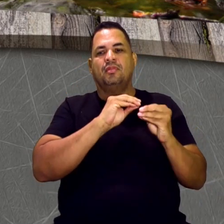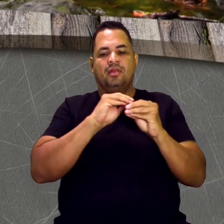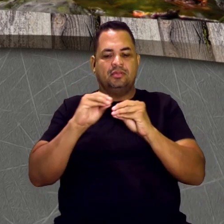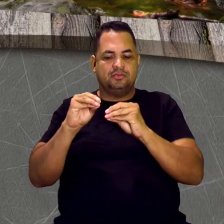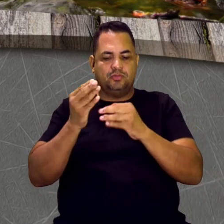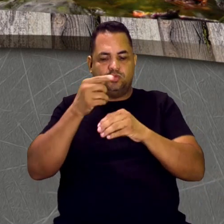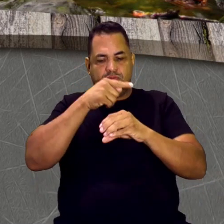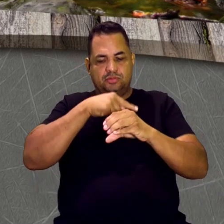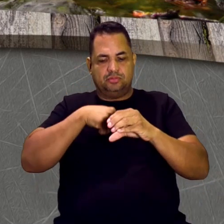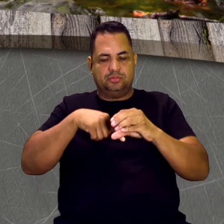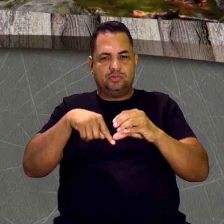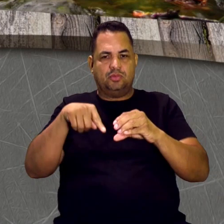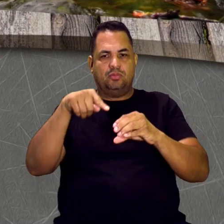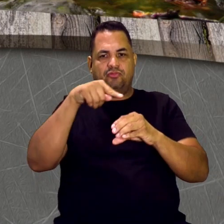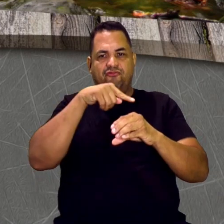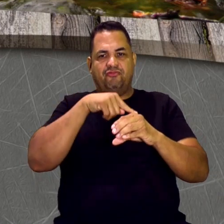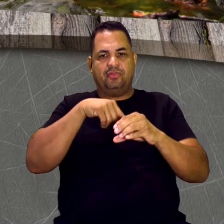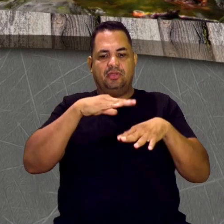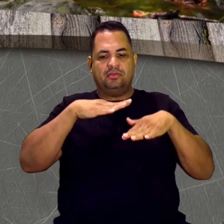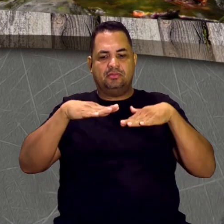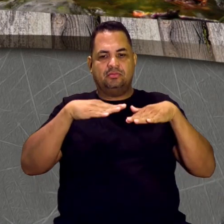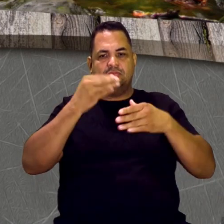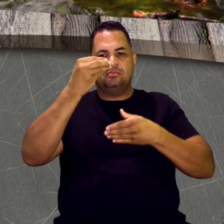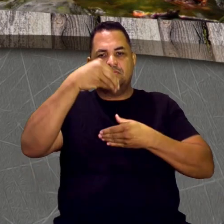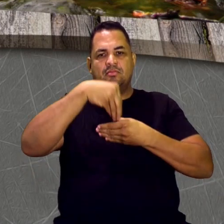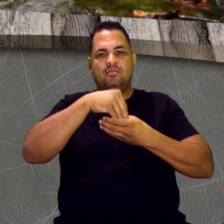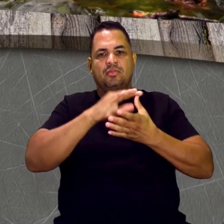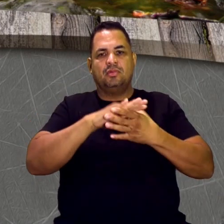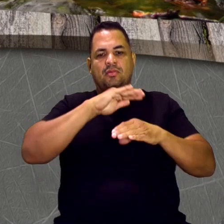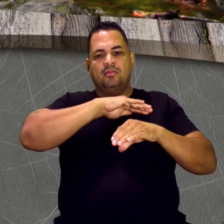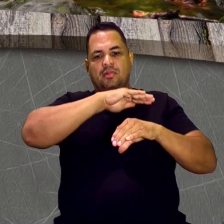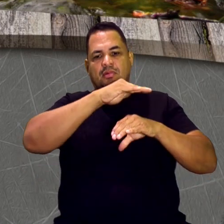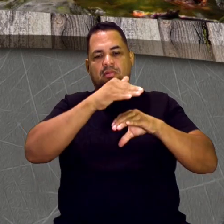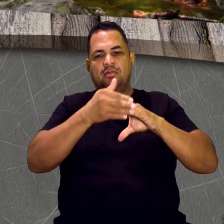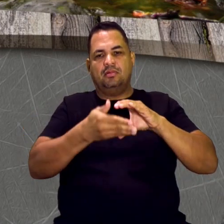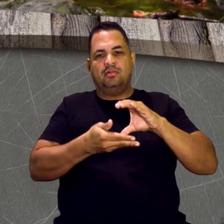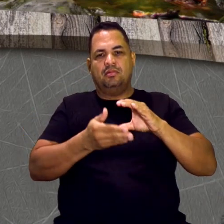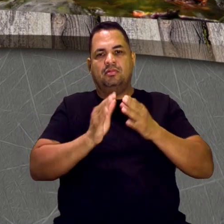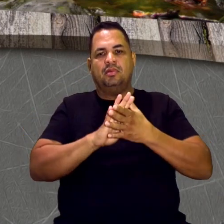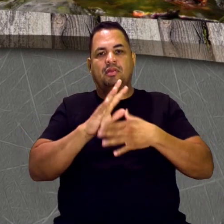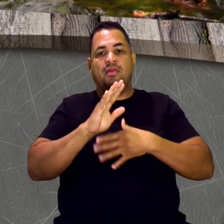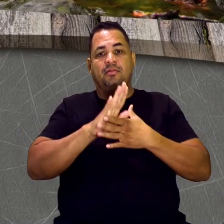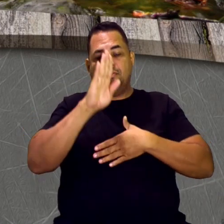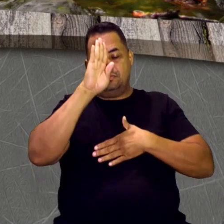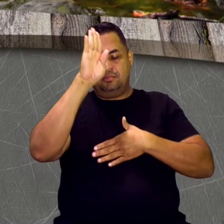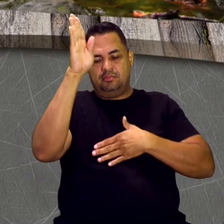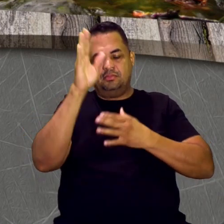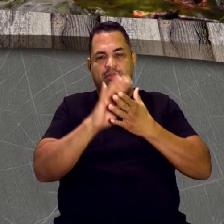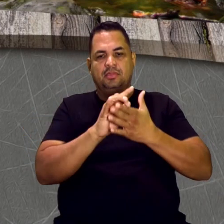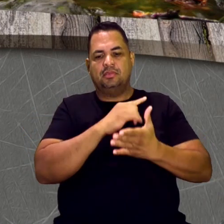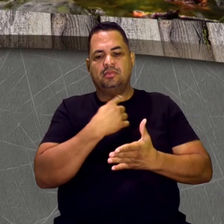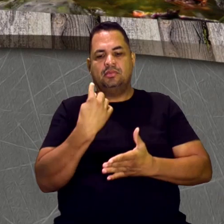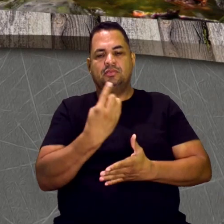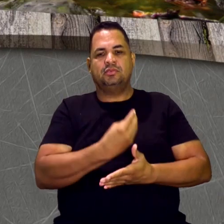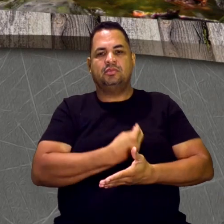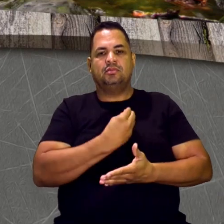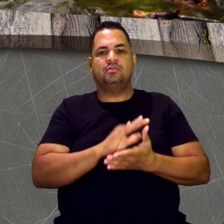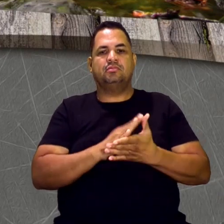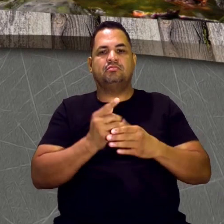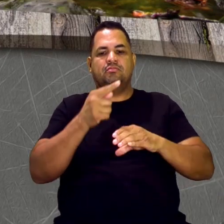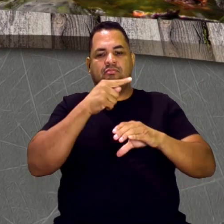membrana, né? Como eu havia falado na última aula, a importância da membrana é vital para a nossa existência, porque por